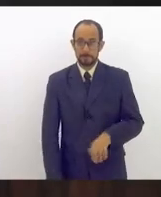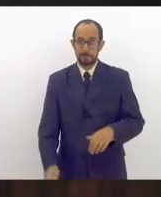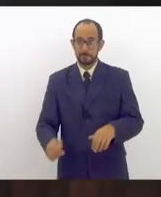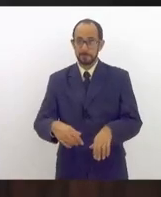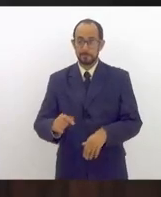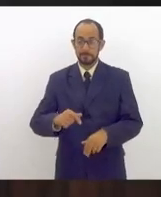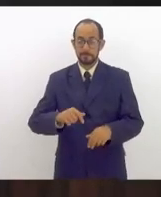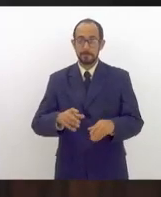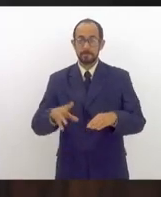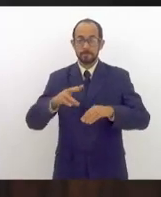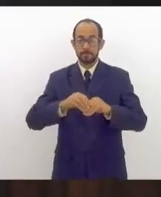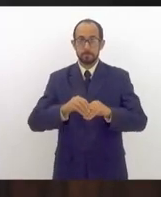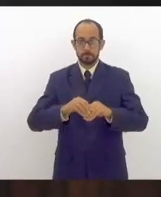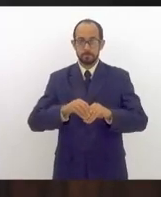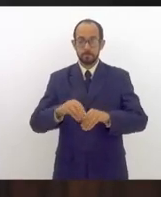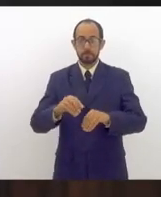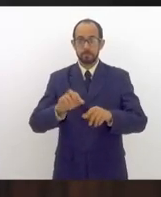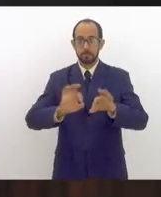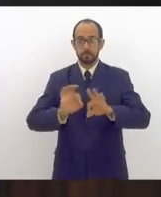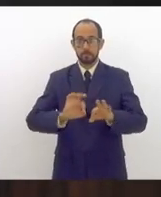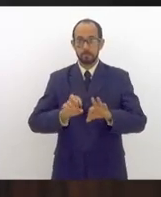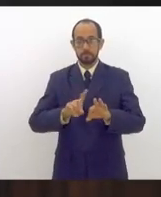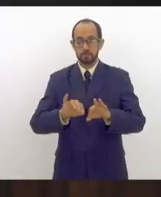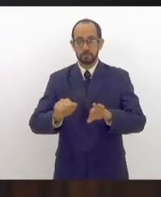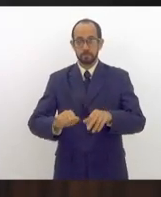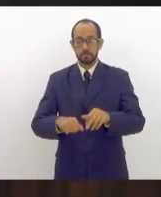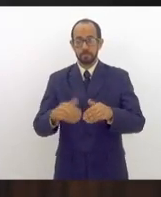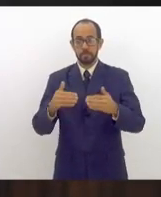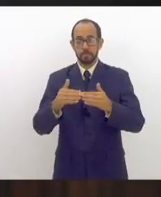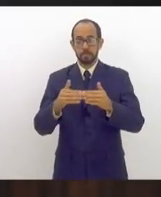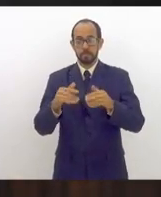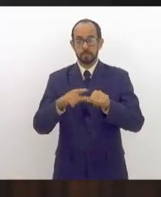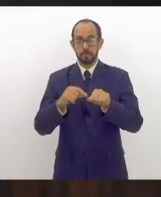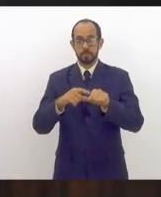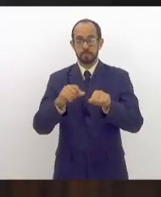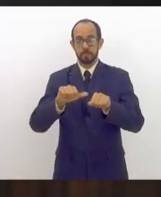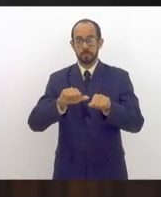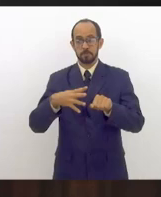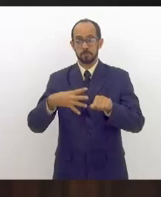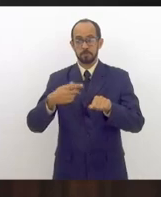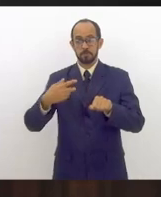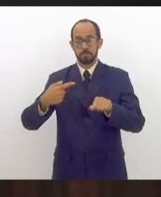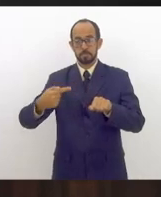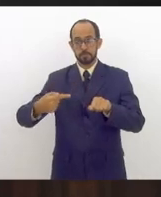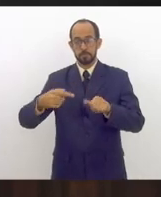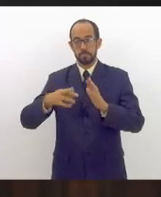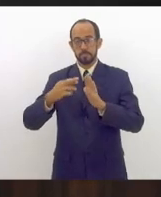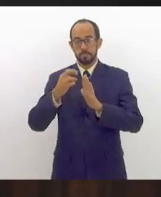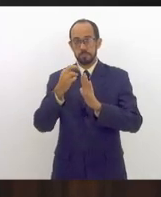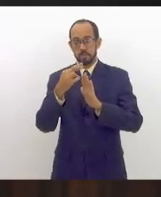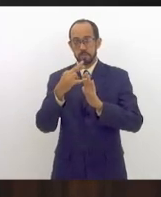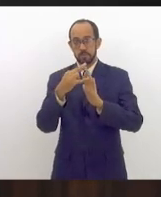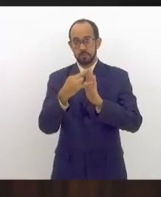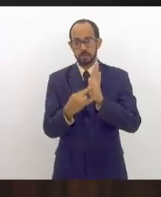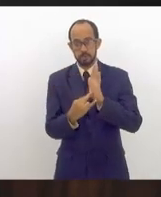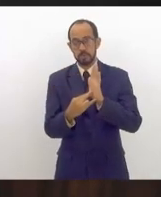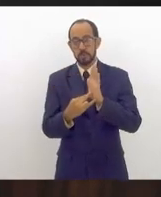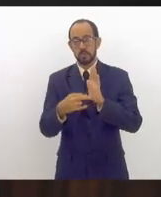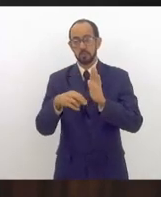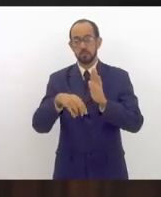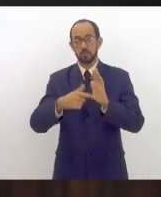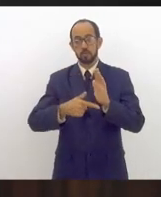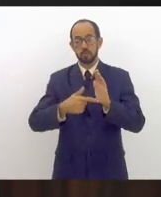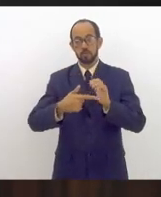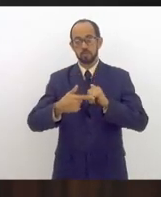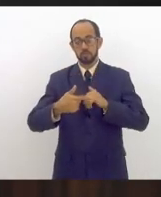incluídos na ordem do dia, de acordo com o parágrafo 1º do artigo 47 do Regimento Interno, em tramitação ordinária, em primeira discussão, projeto de lei 214 de 19,